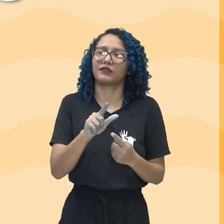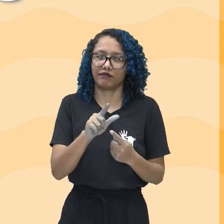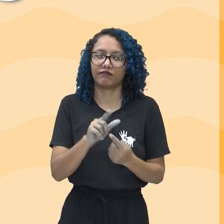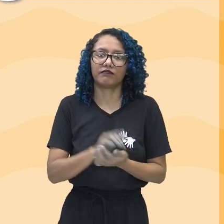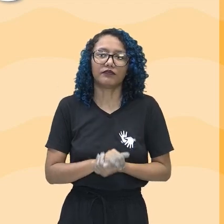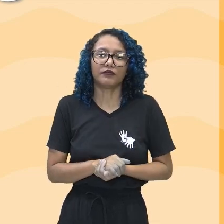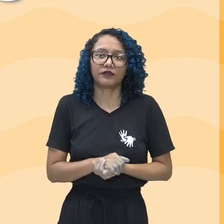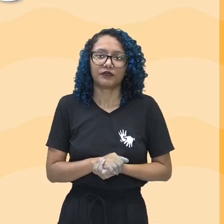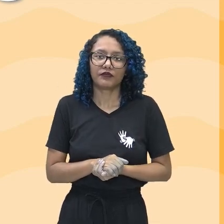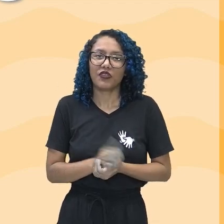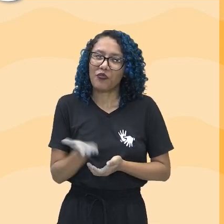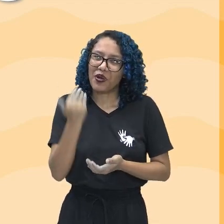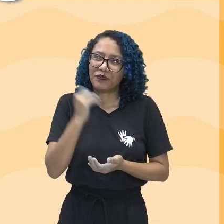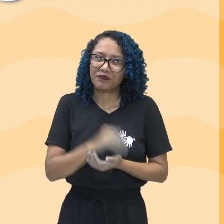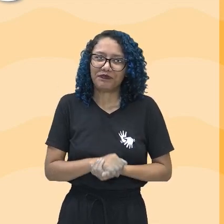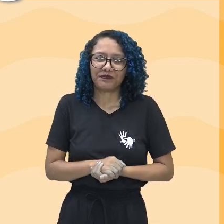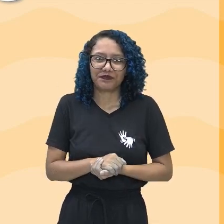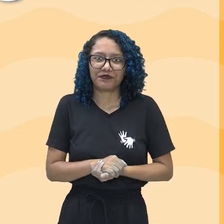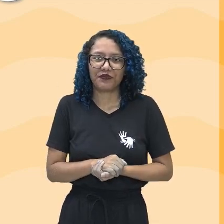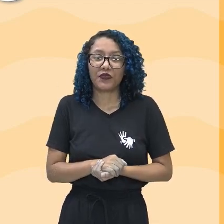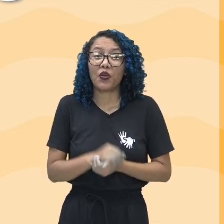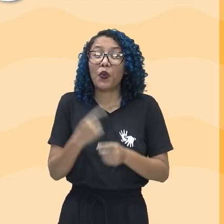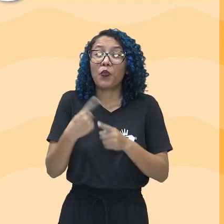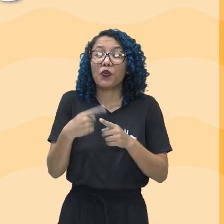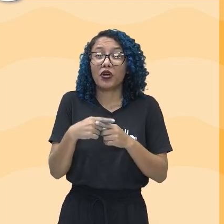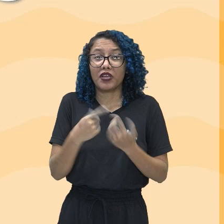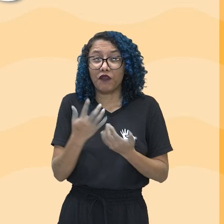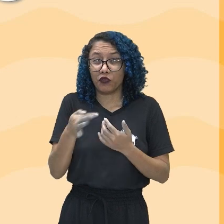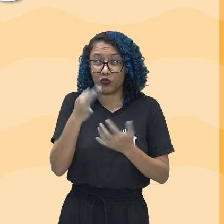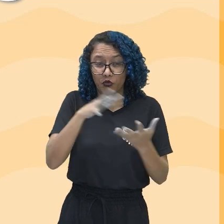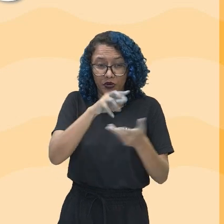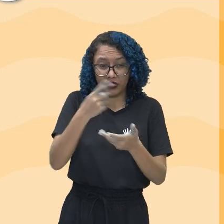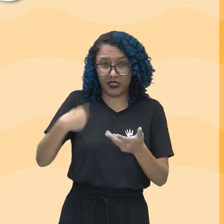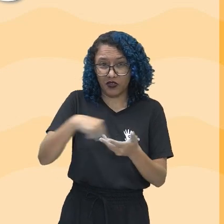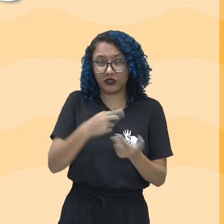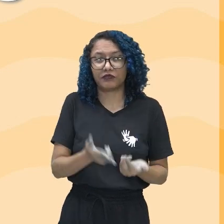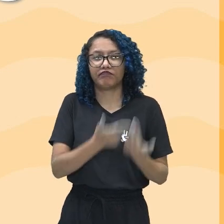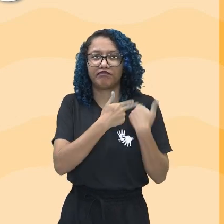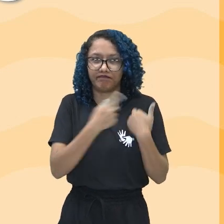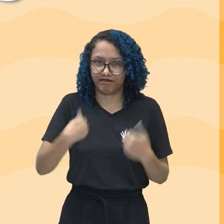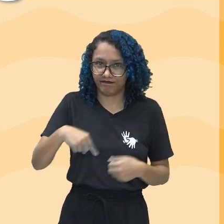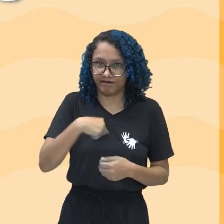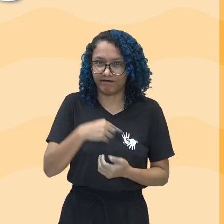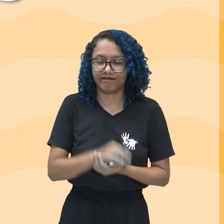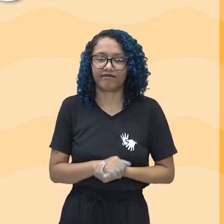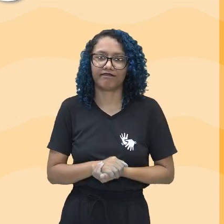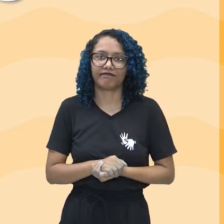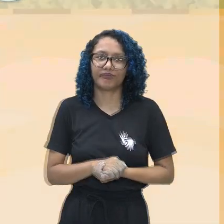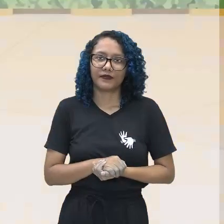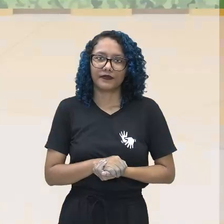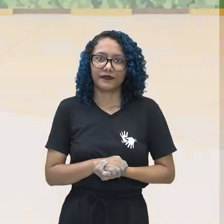objetivos. Vamos nessa? O futuro do planeta está em nossas mãos.